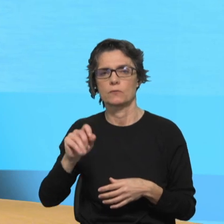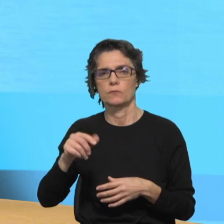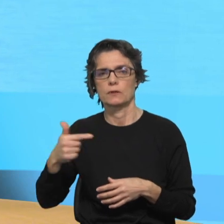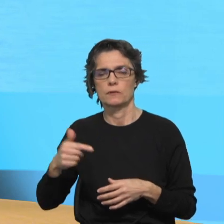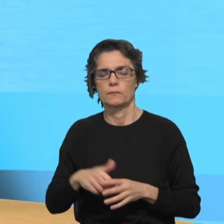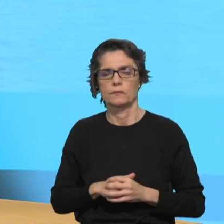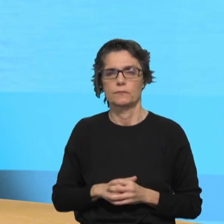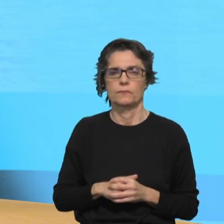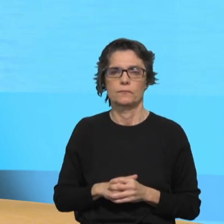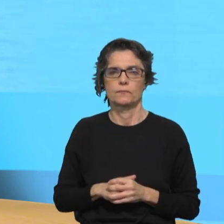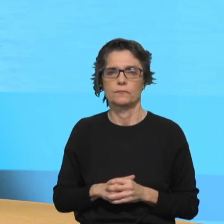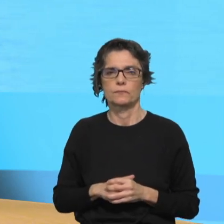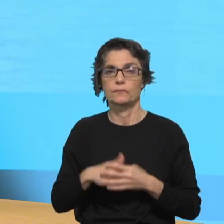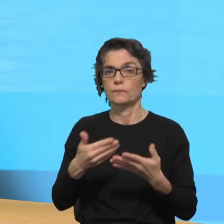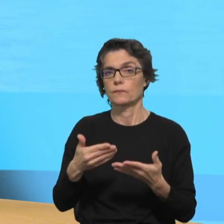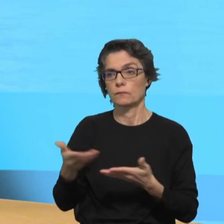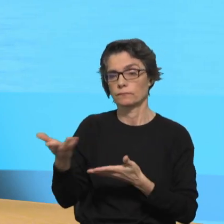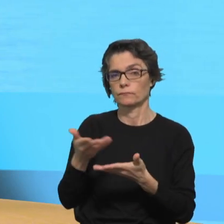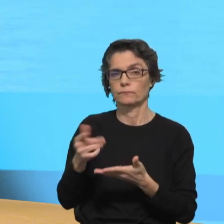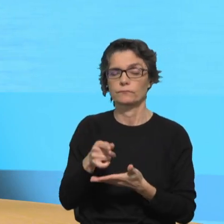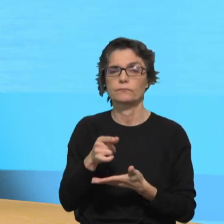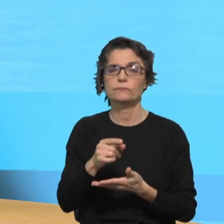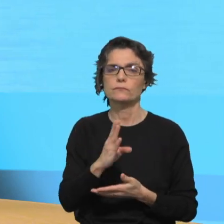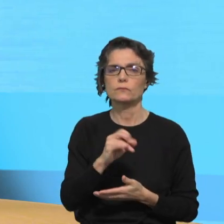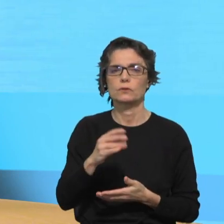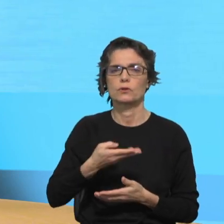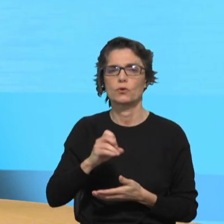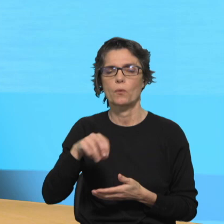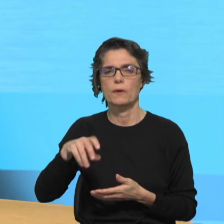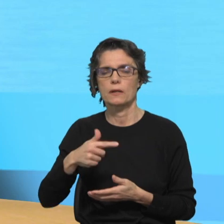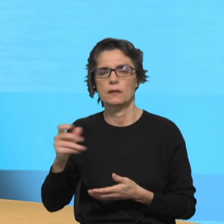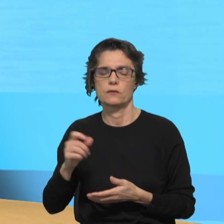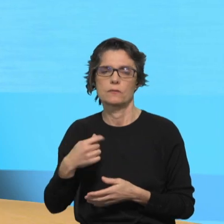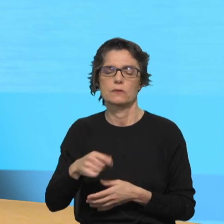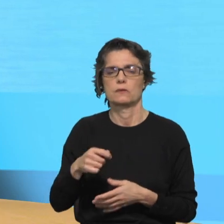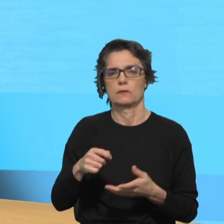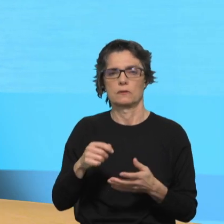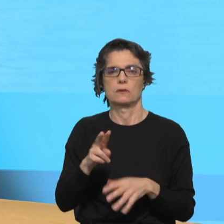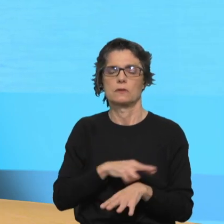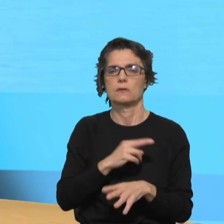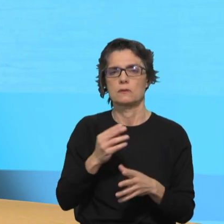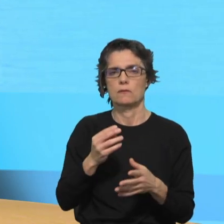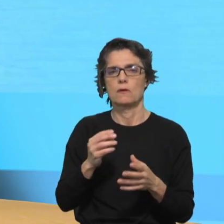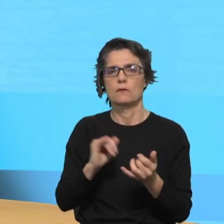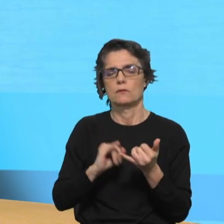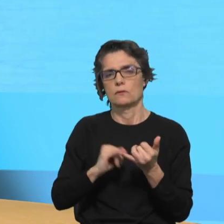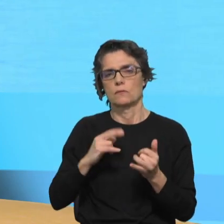agência.eclésia.pt. Falamos agora com José Diogo Martins, Presidente da Direção da Associação Portuguesa de Médicos Católicos, que está hoje connosco. Muito boa tarde. Olá, boa tarde.